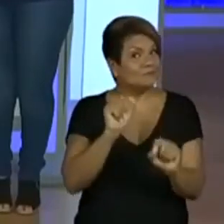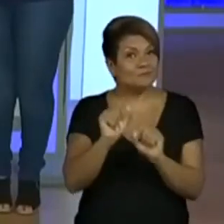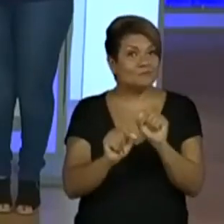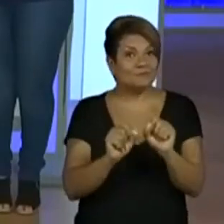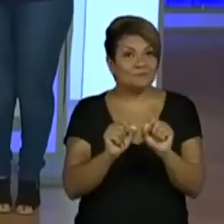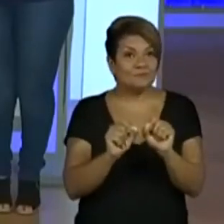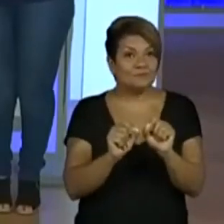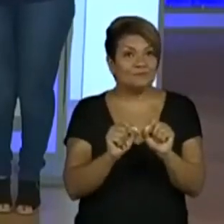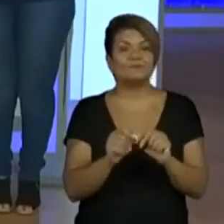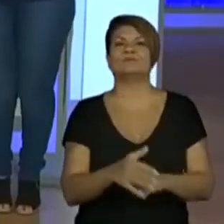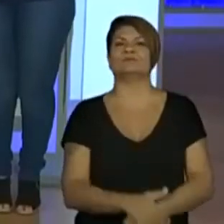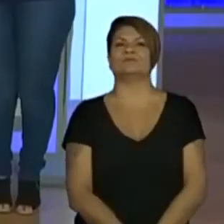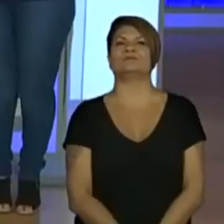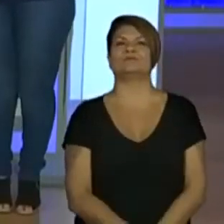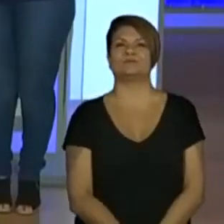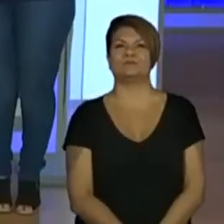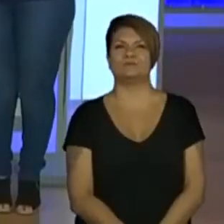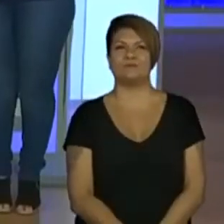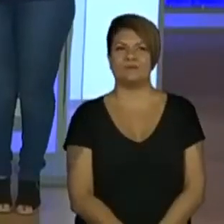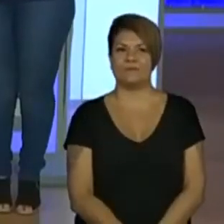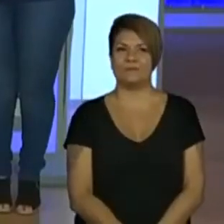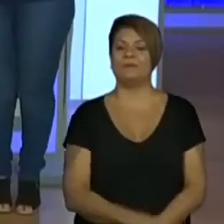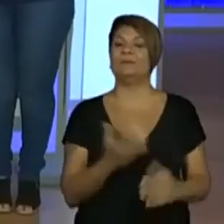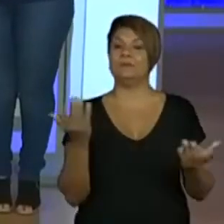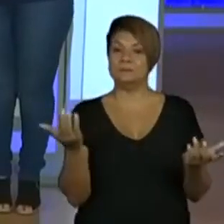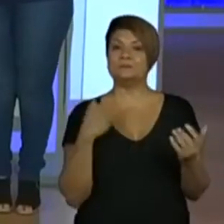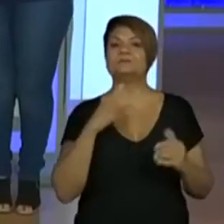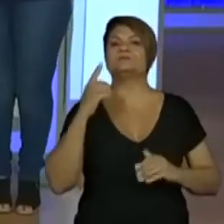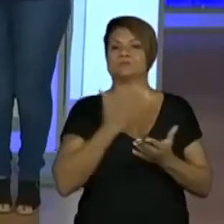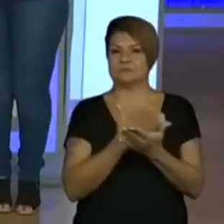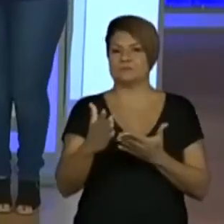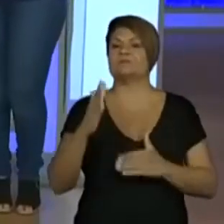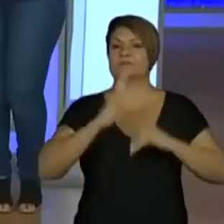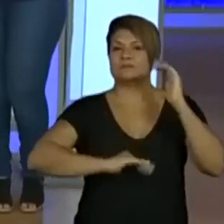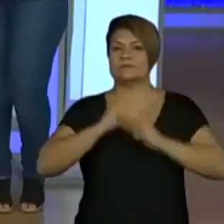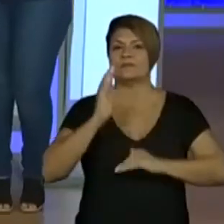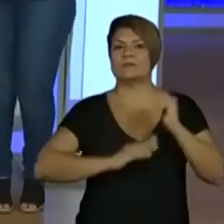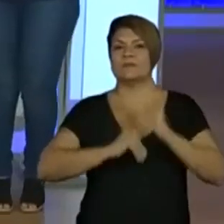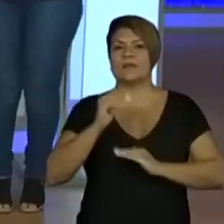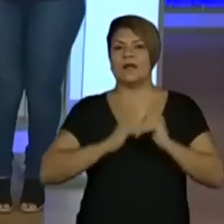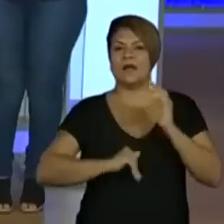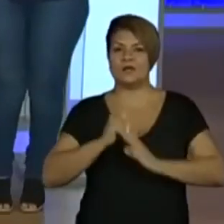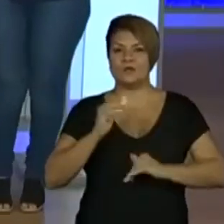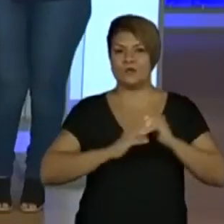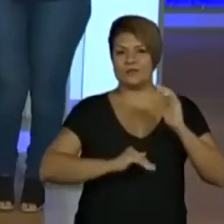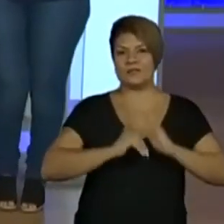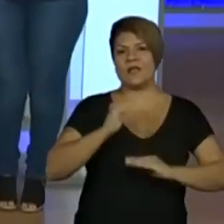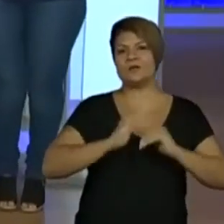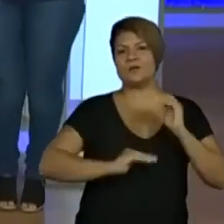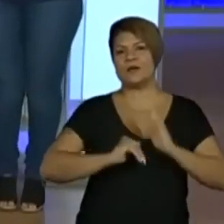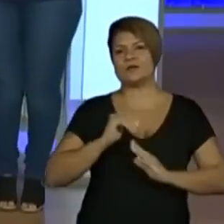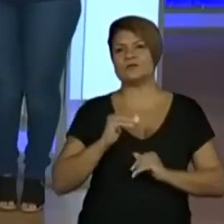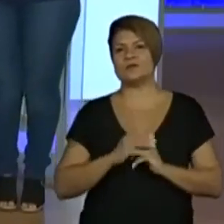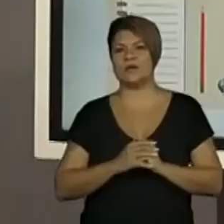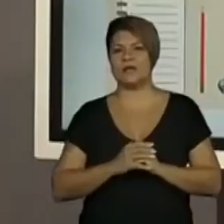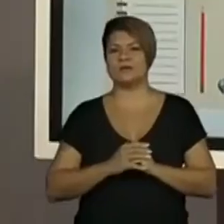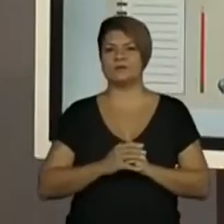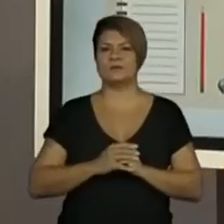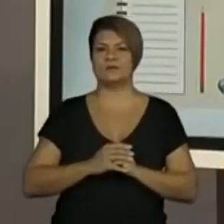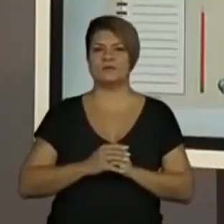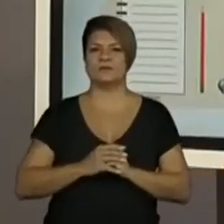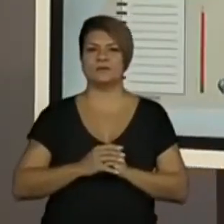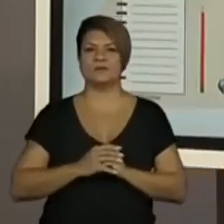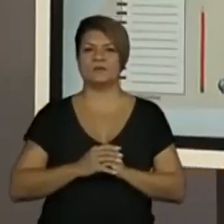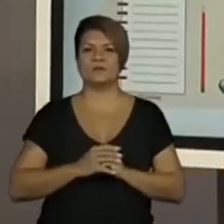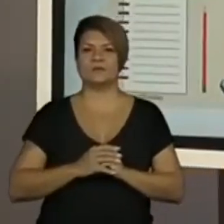minha caneta, passar a tela para começar pela habilidade, pelo objeto de conhecimento. O que, que espera de vocês